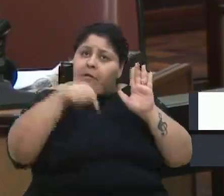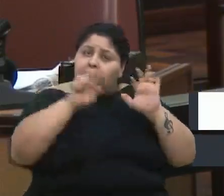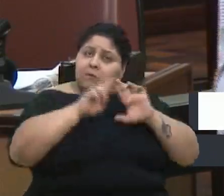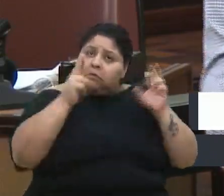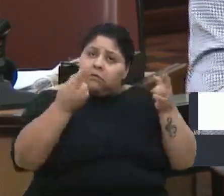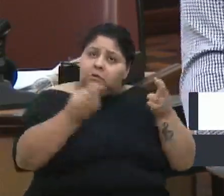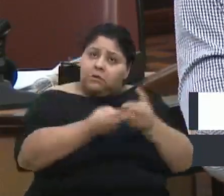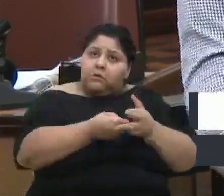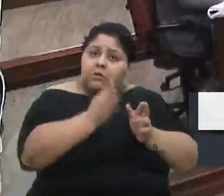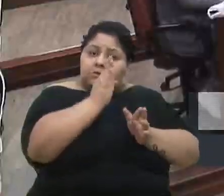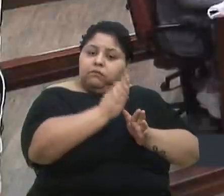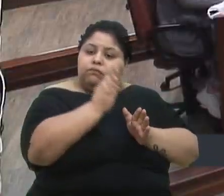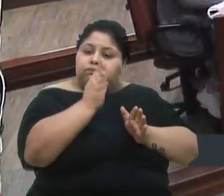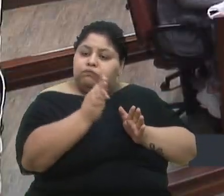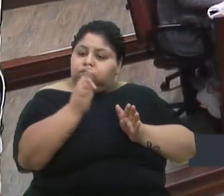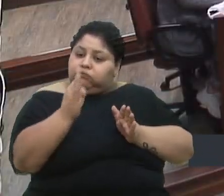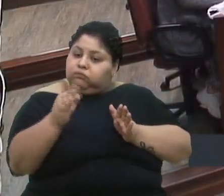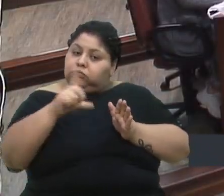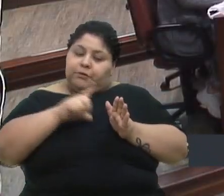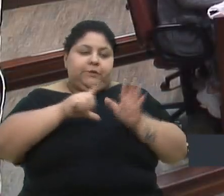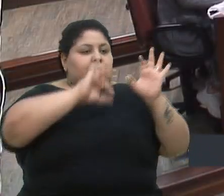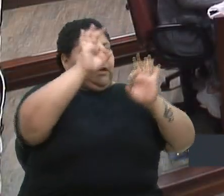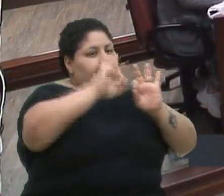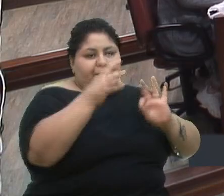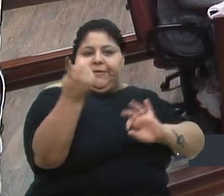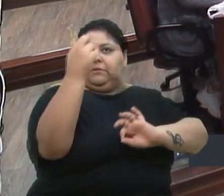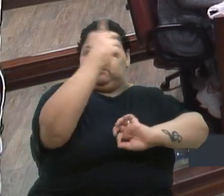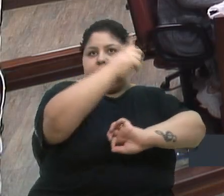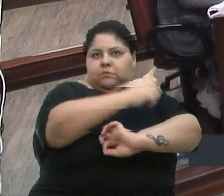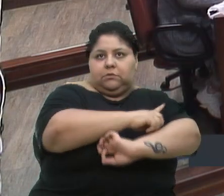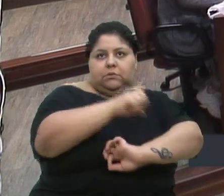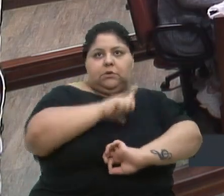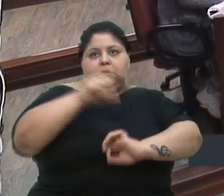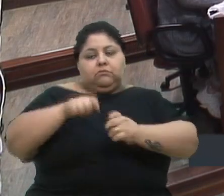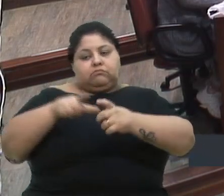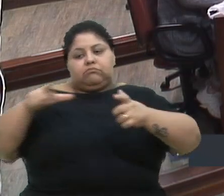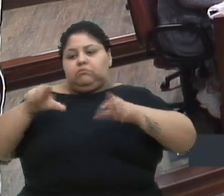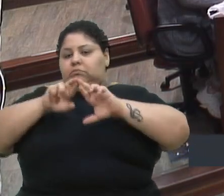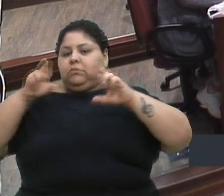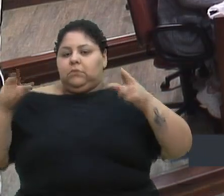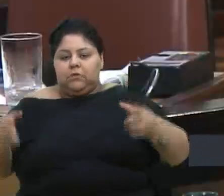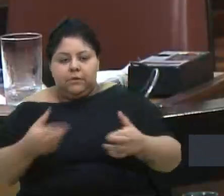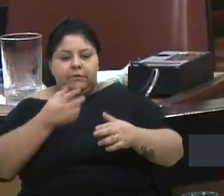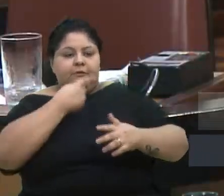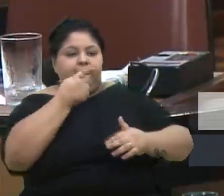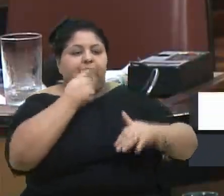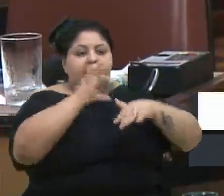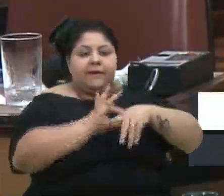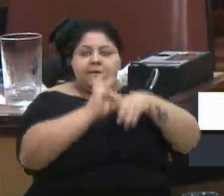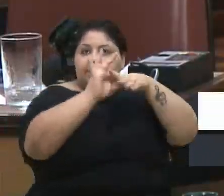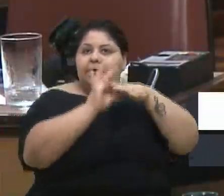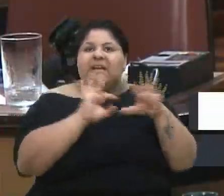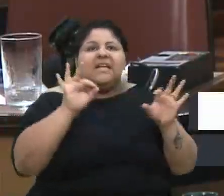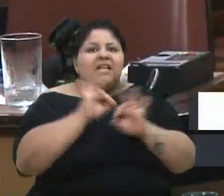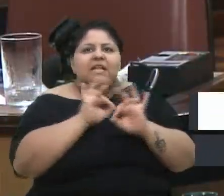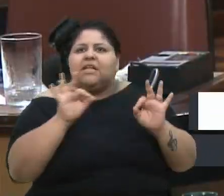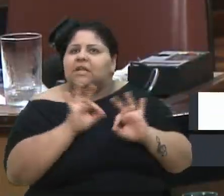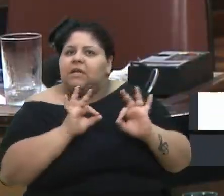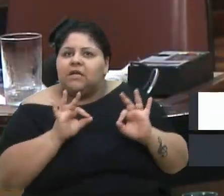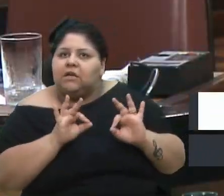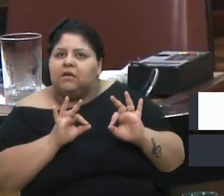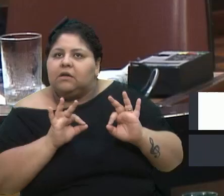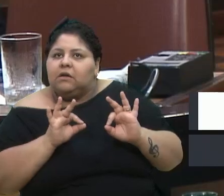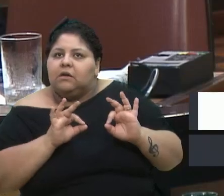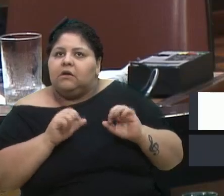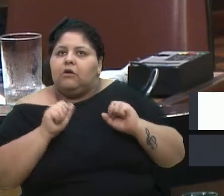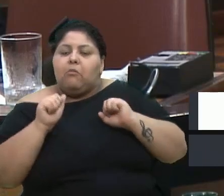tais e tais e tais partes. Tem a ordem do dia, tem grande expediente, tem declaração de líder. Ninguém vai se refutar em falar dos problemas